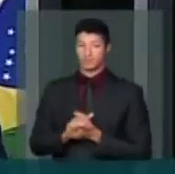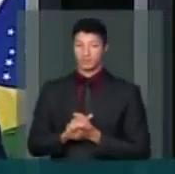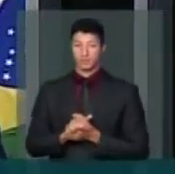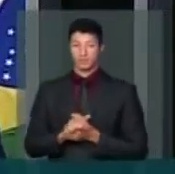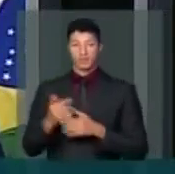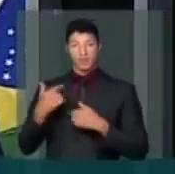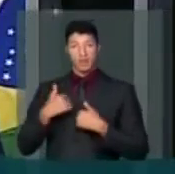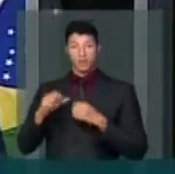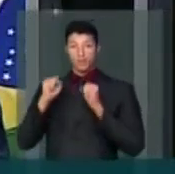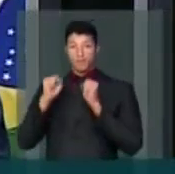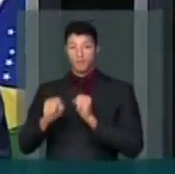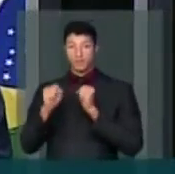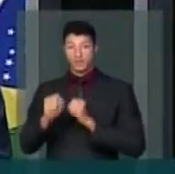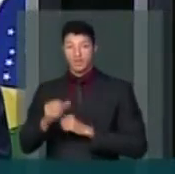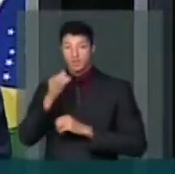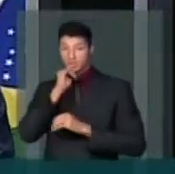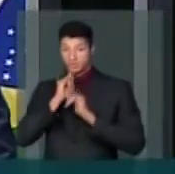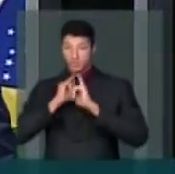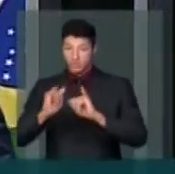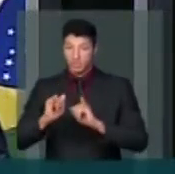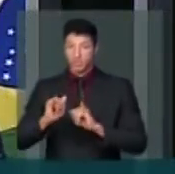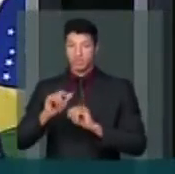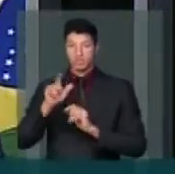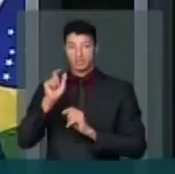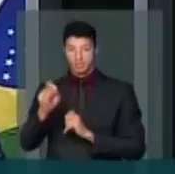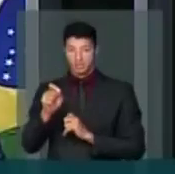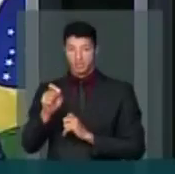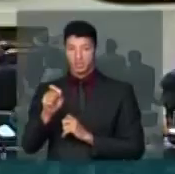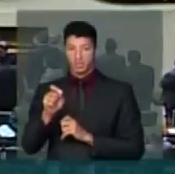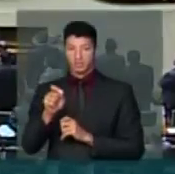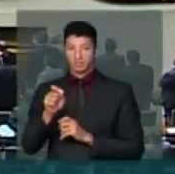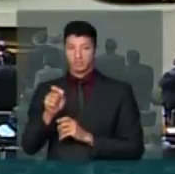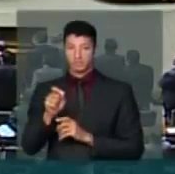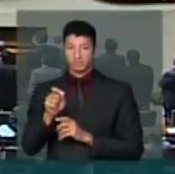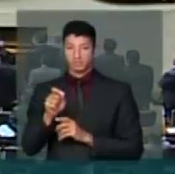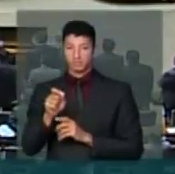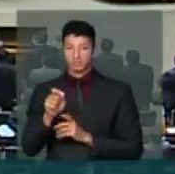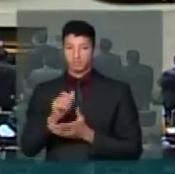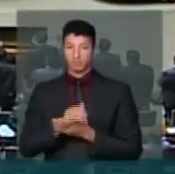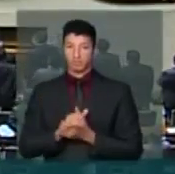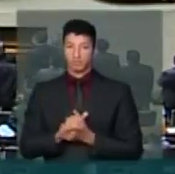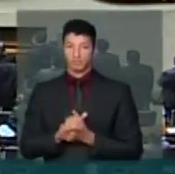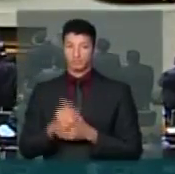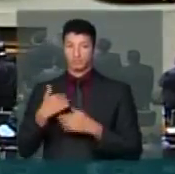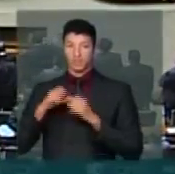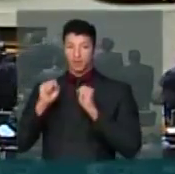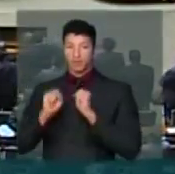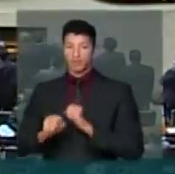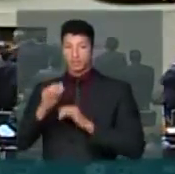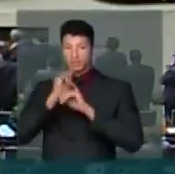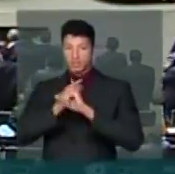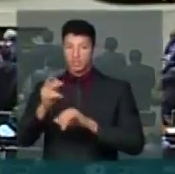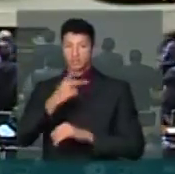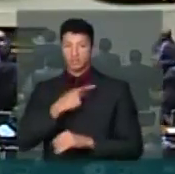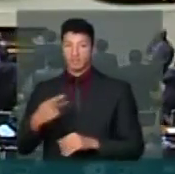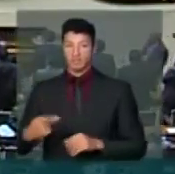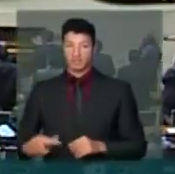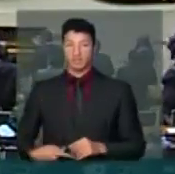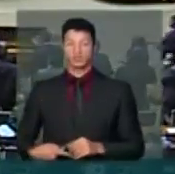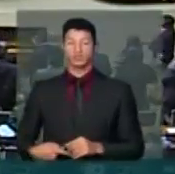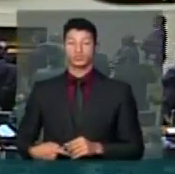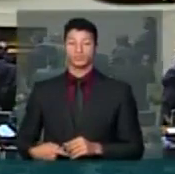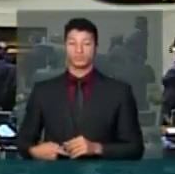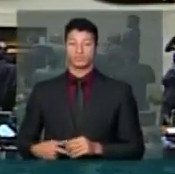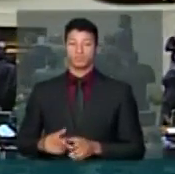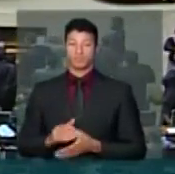Eu poderia dizer que esse cidadão. Eu poderia dizer, presidente.